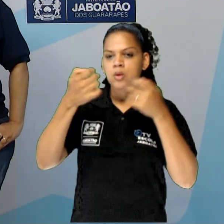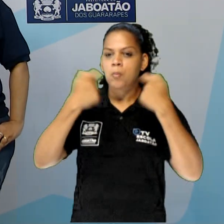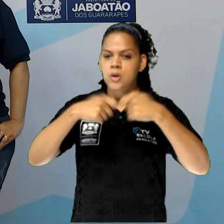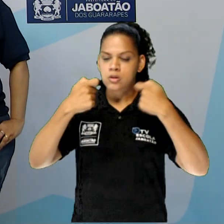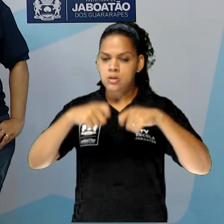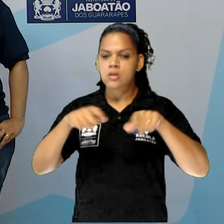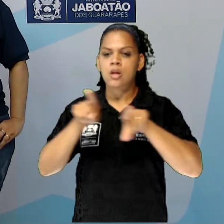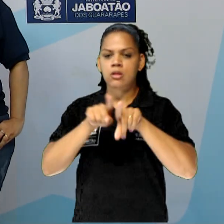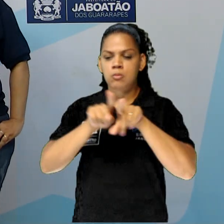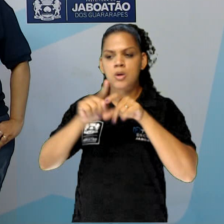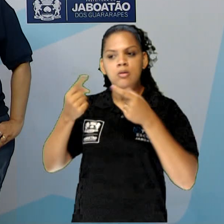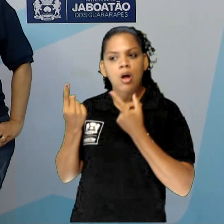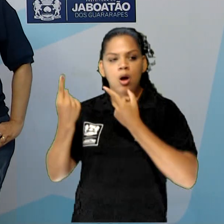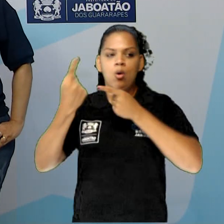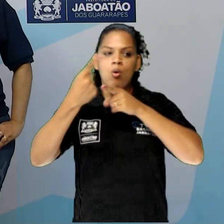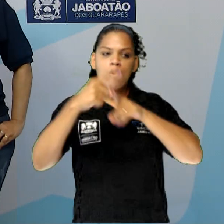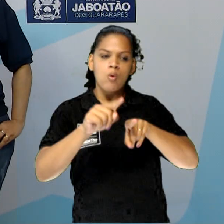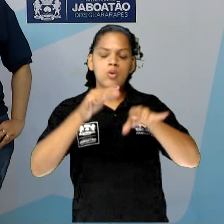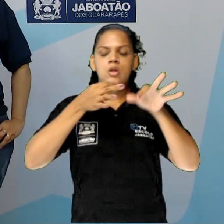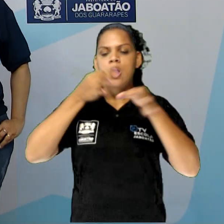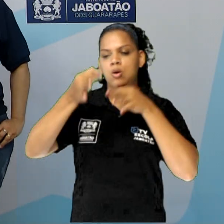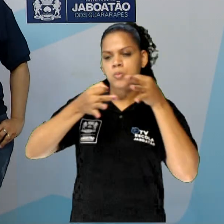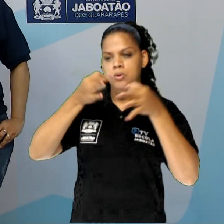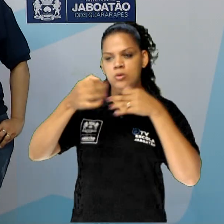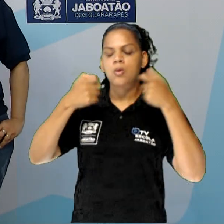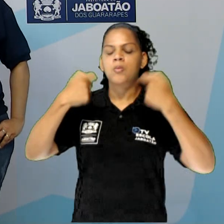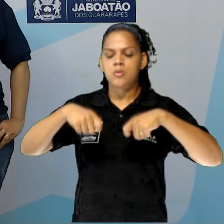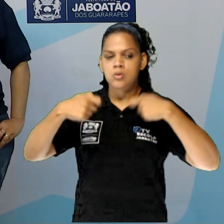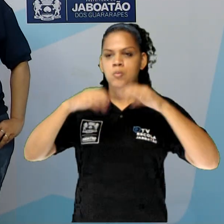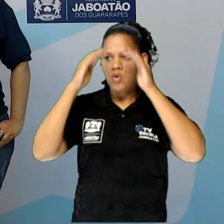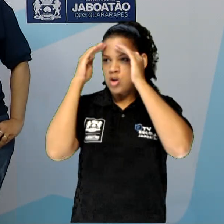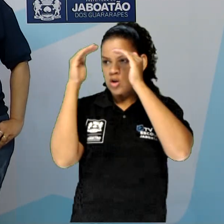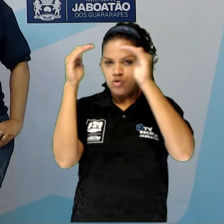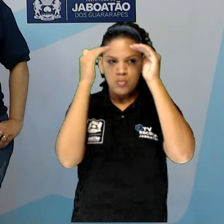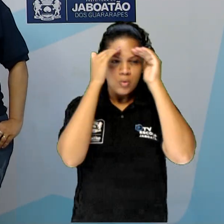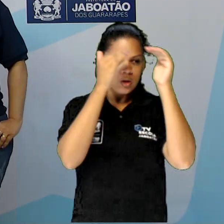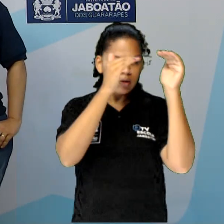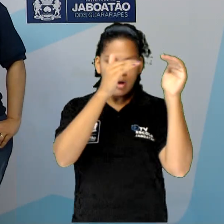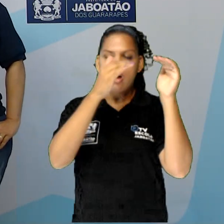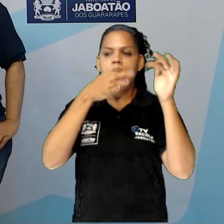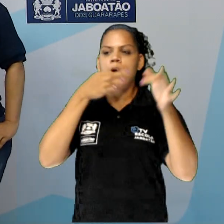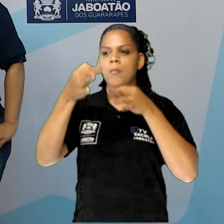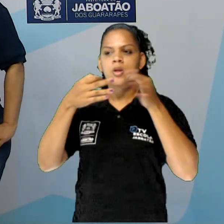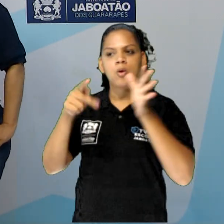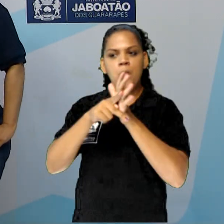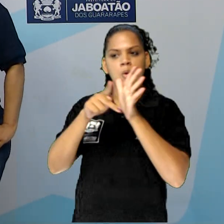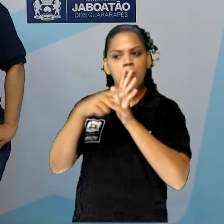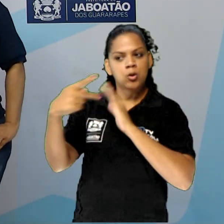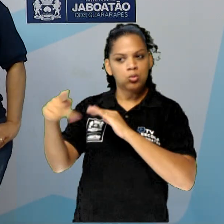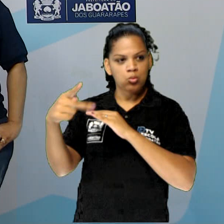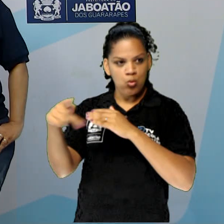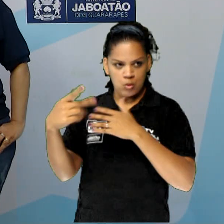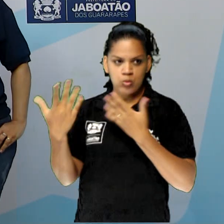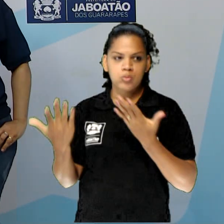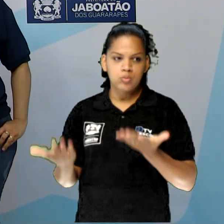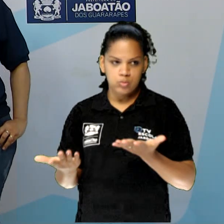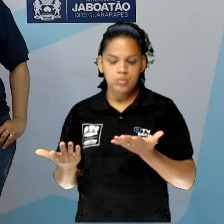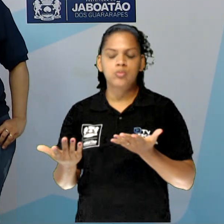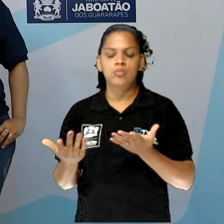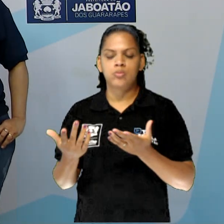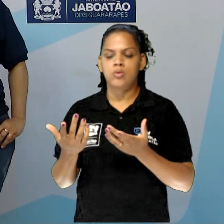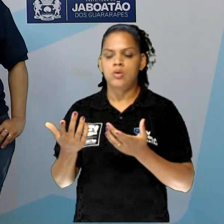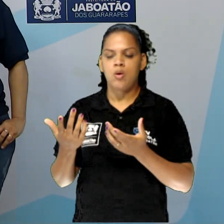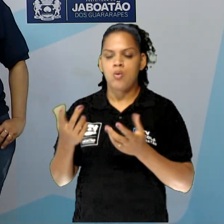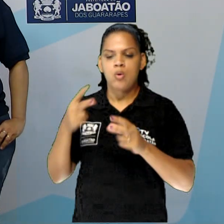e devemos aceitar a opinião dos outros, não é? Que nem tudo deve ser igual à nossa visão, ao nosso ponto